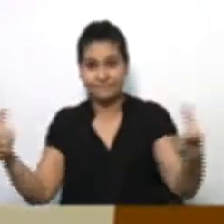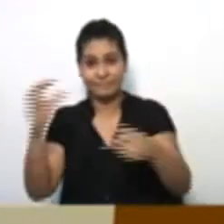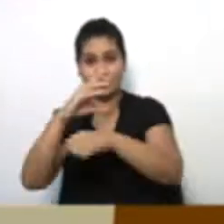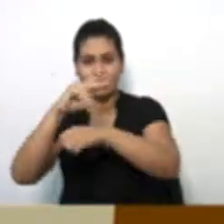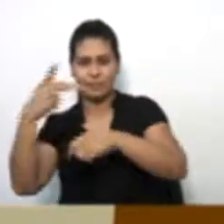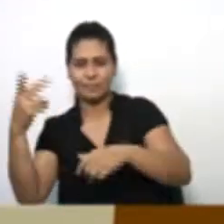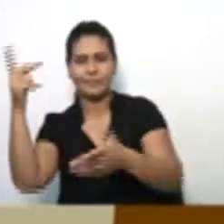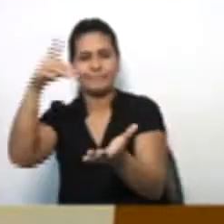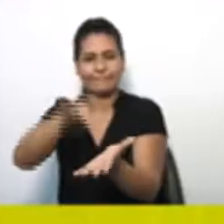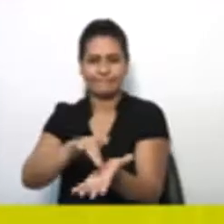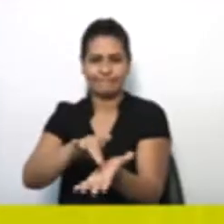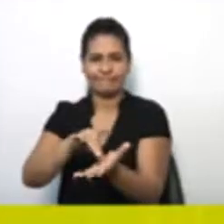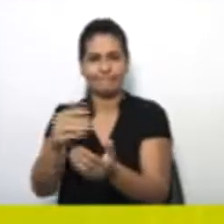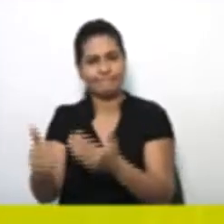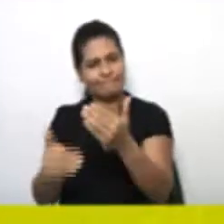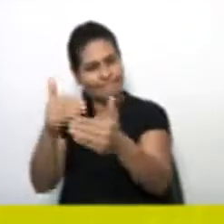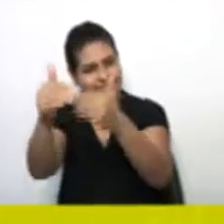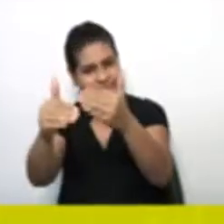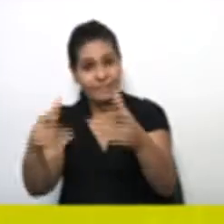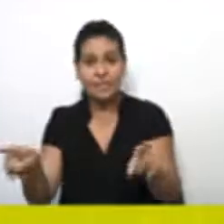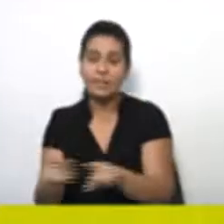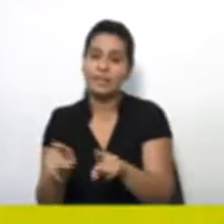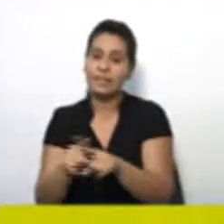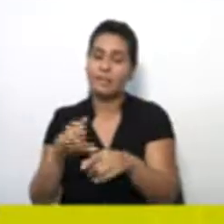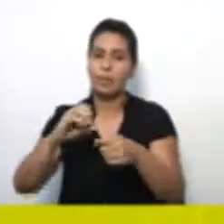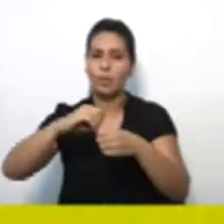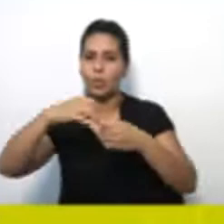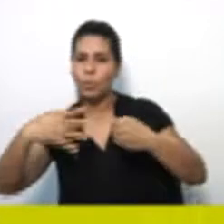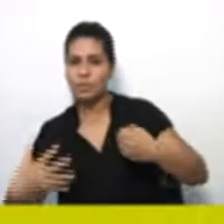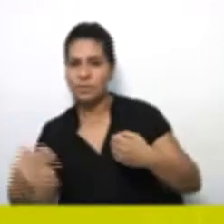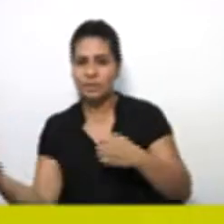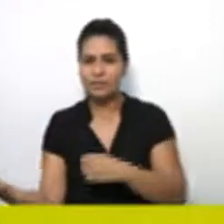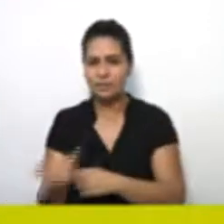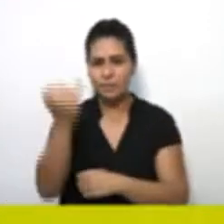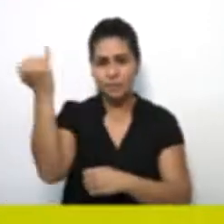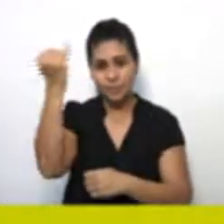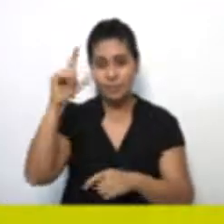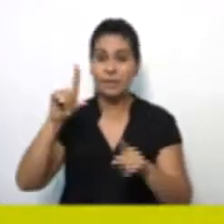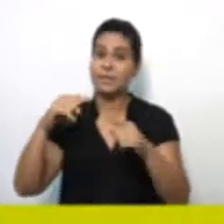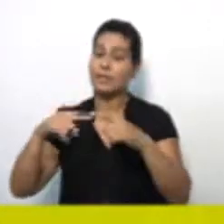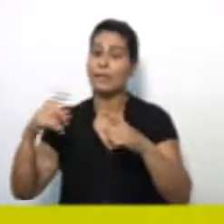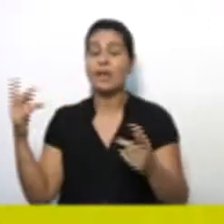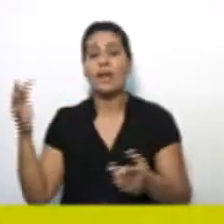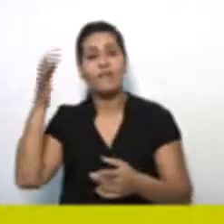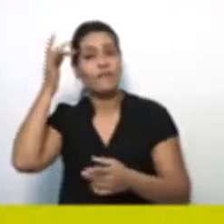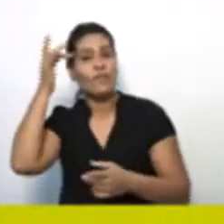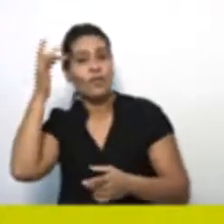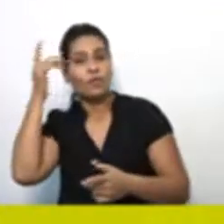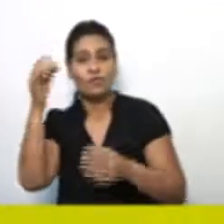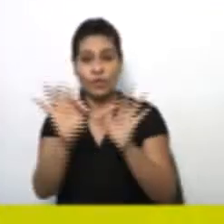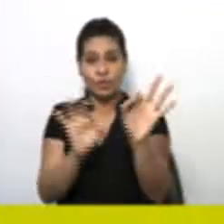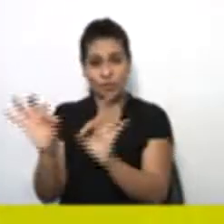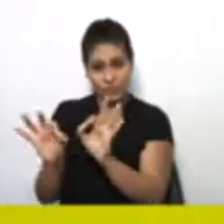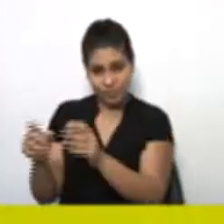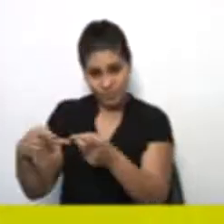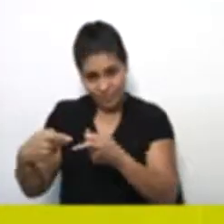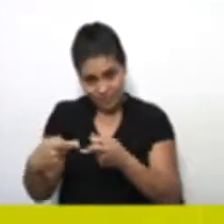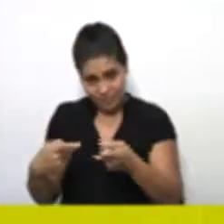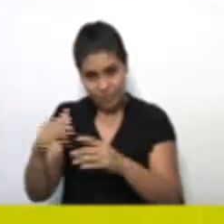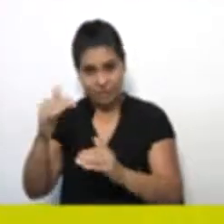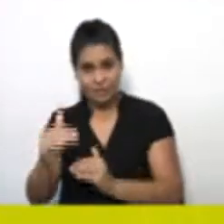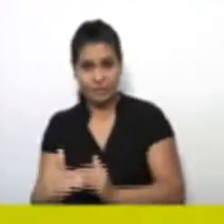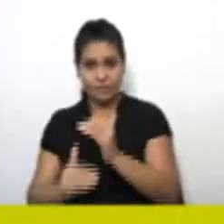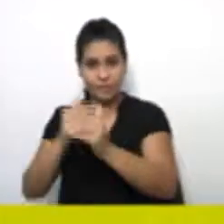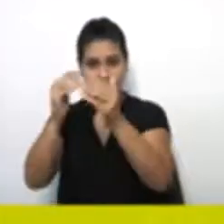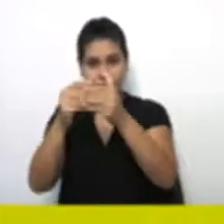tornar sólida ao longo do tempo. Falaremos do conceito, importância e filosofia do planejamento e da